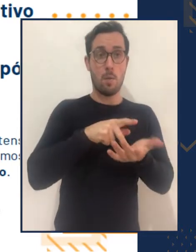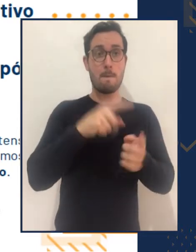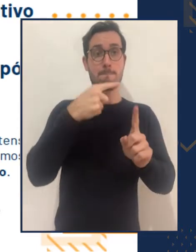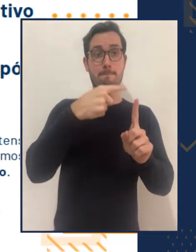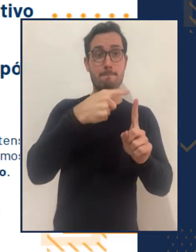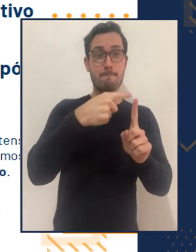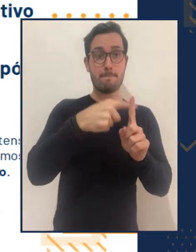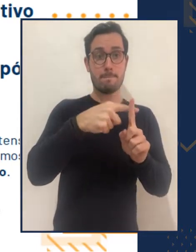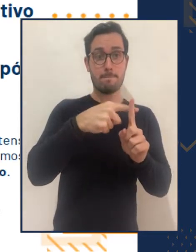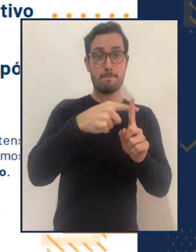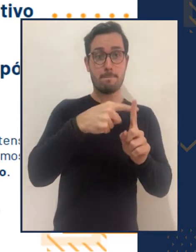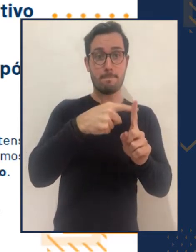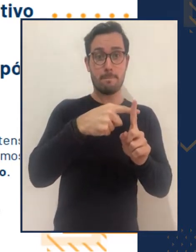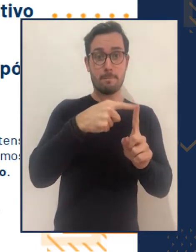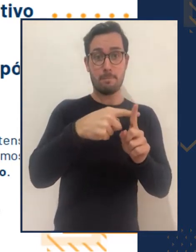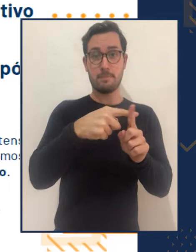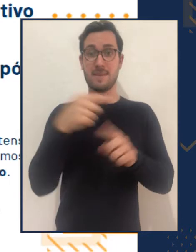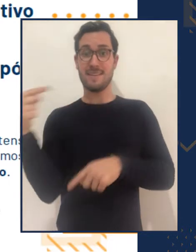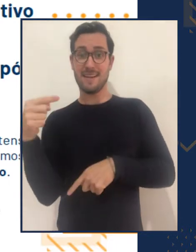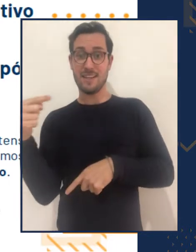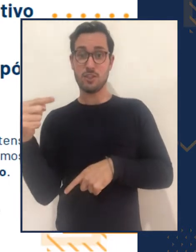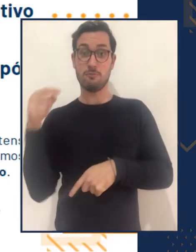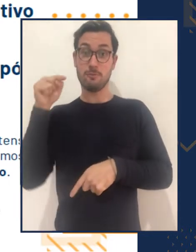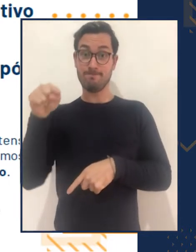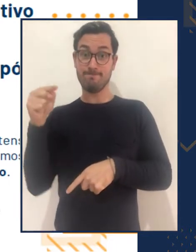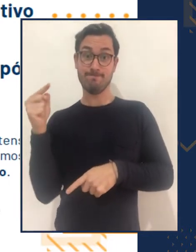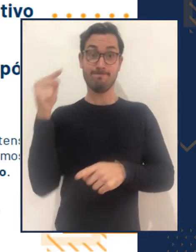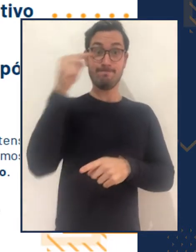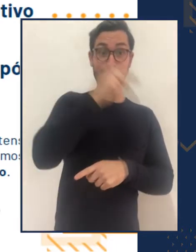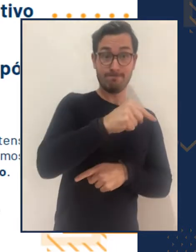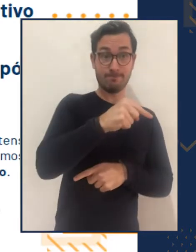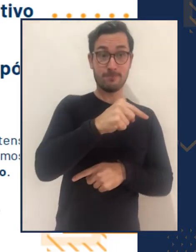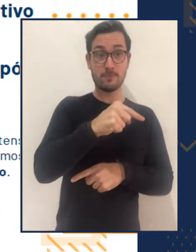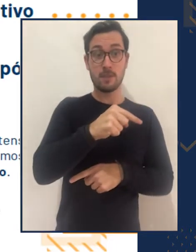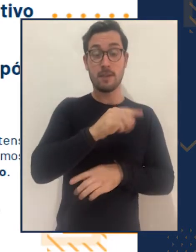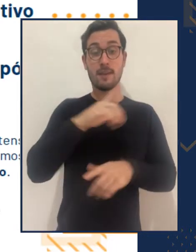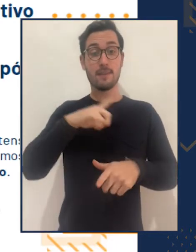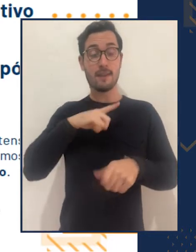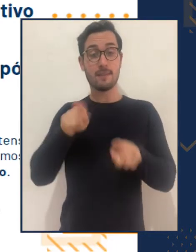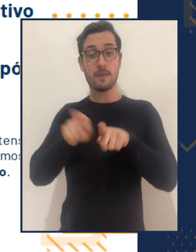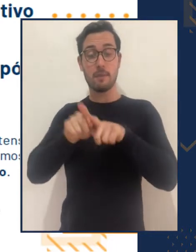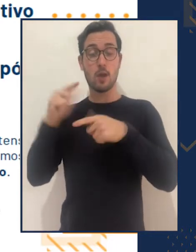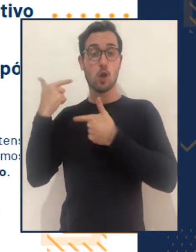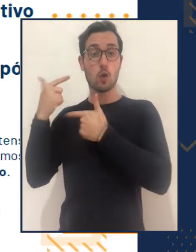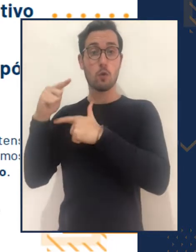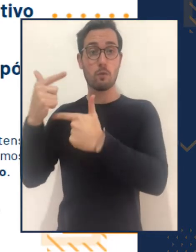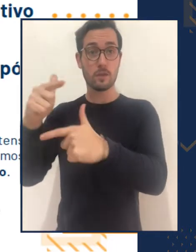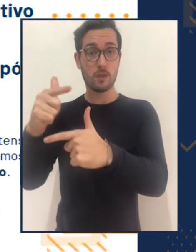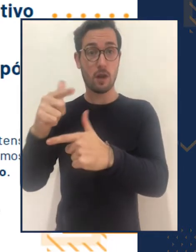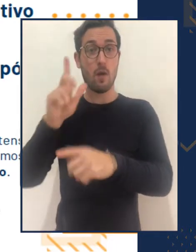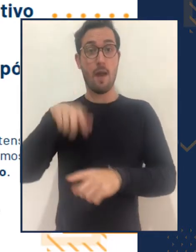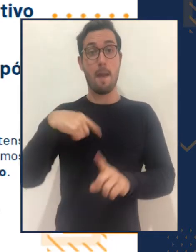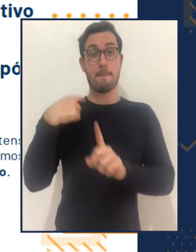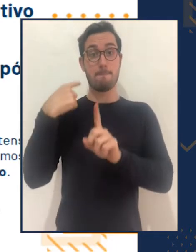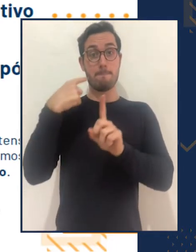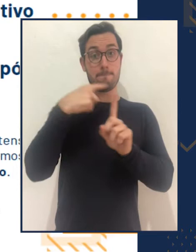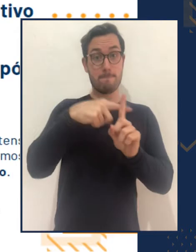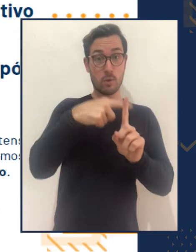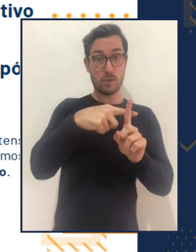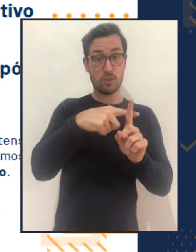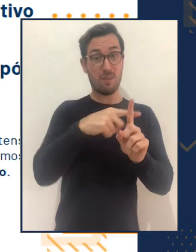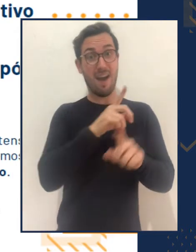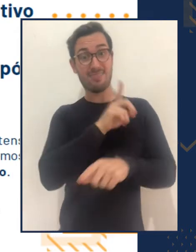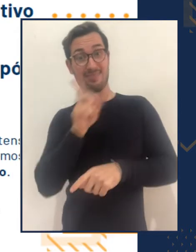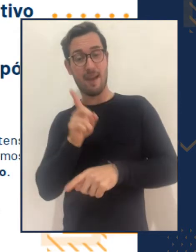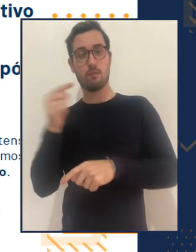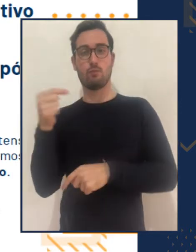da fonte para o polo positivo, como está designado na flechinha na figura 11. E o sentido convencional, então, ele vai do polo positivo para